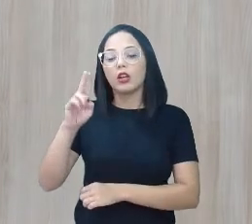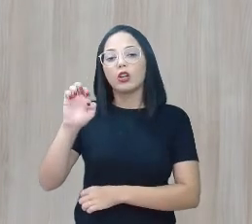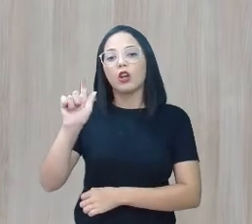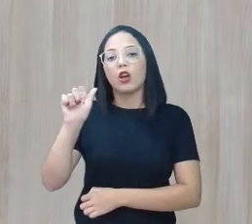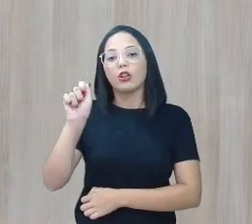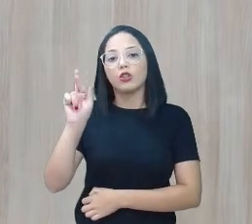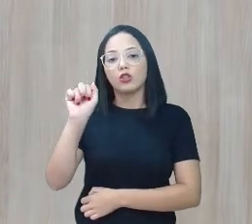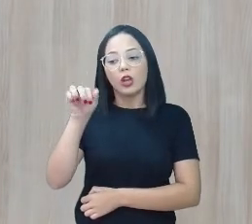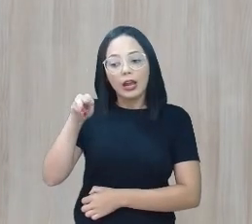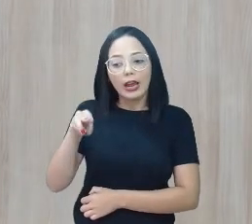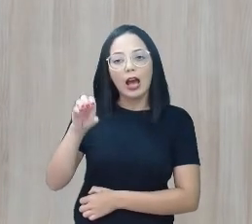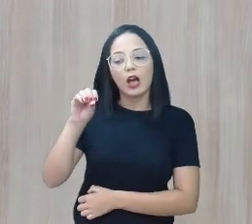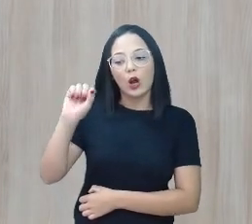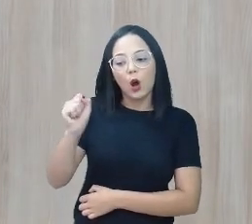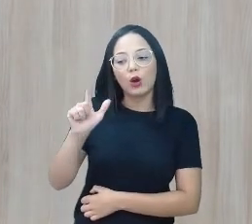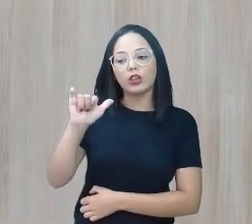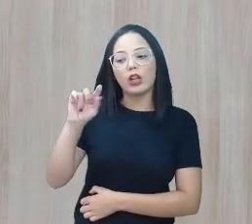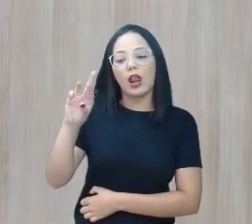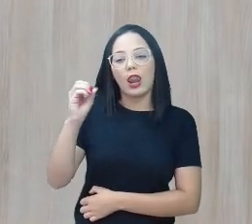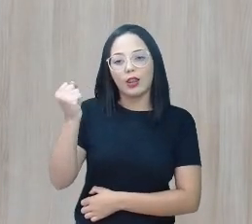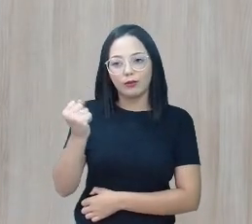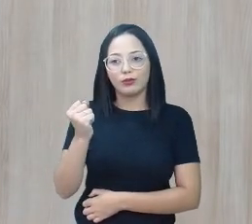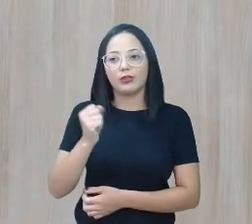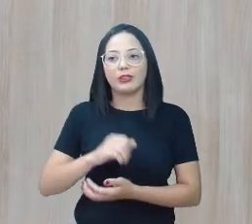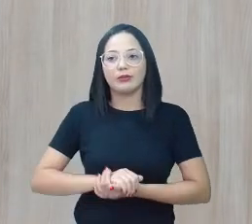chegaram os livros.